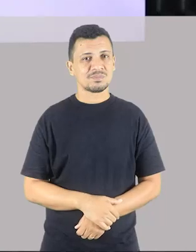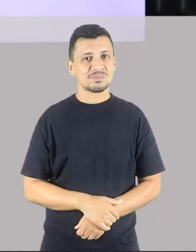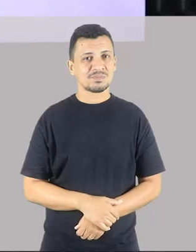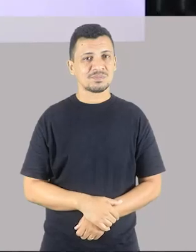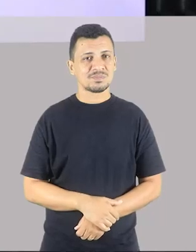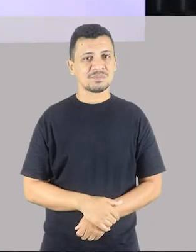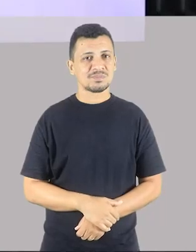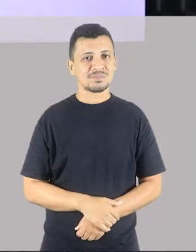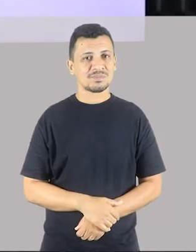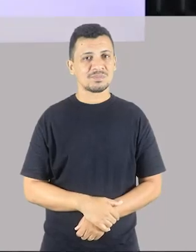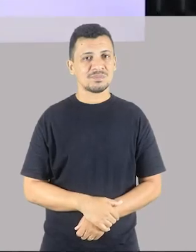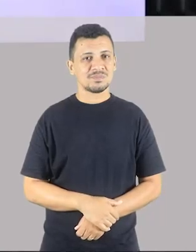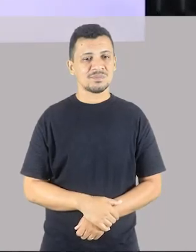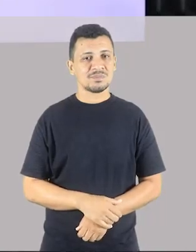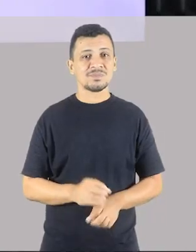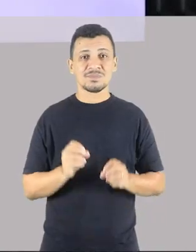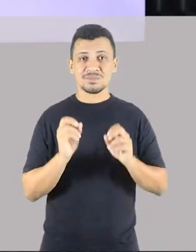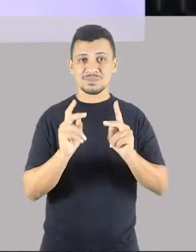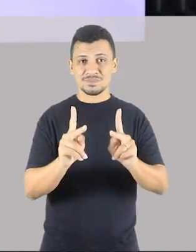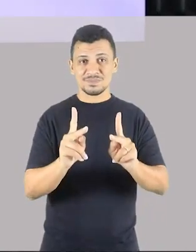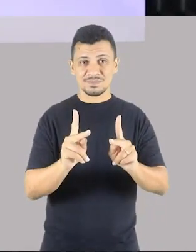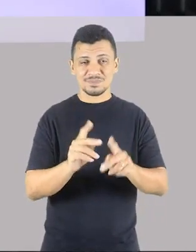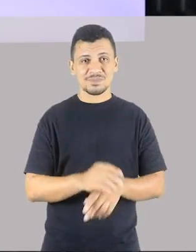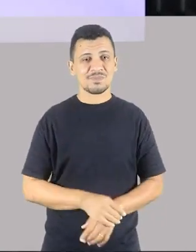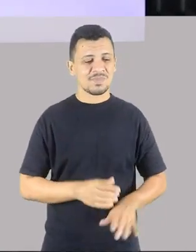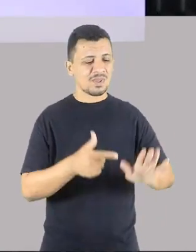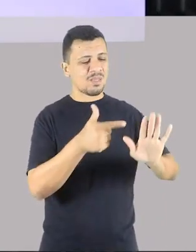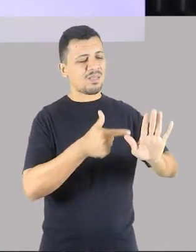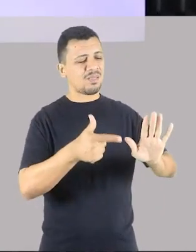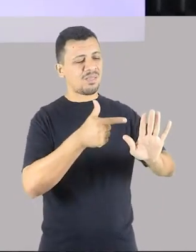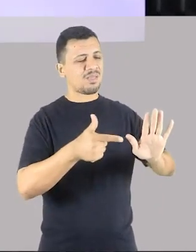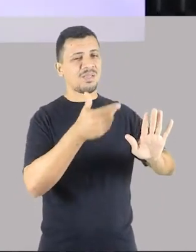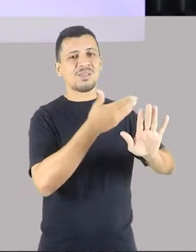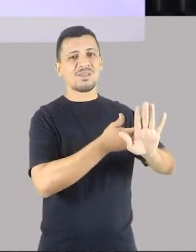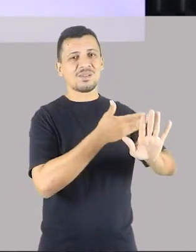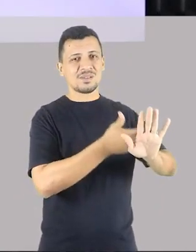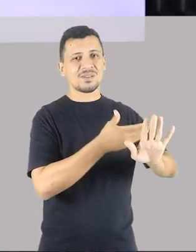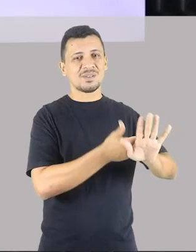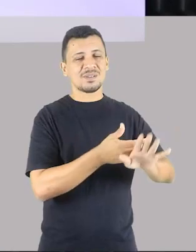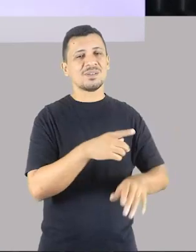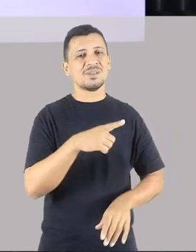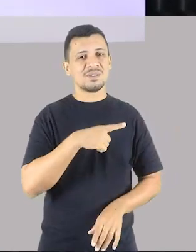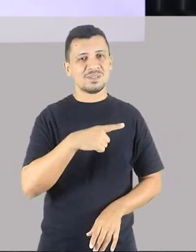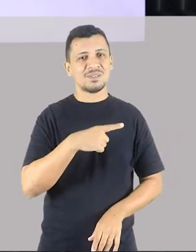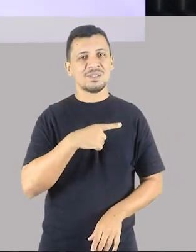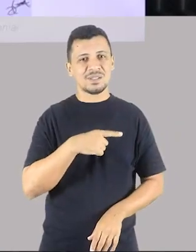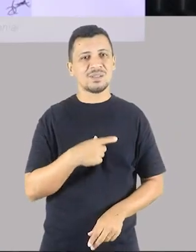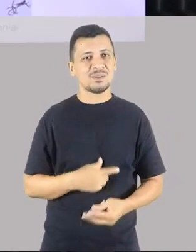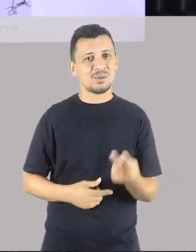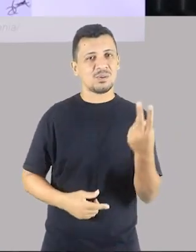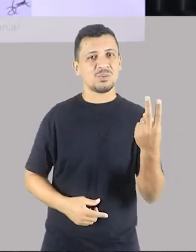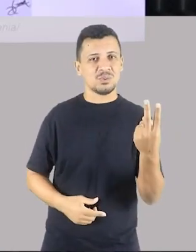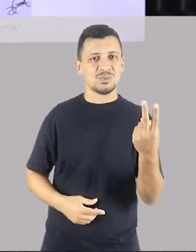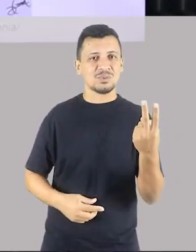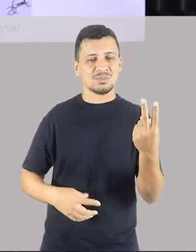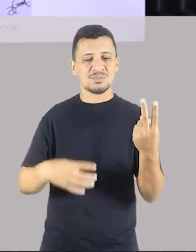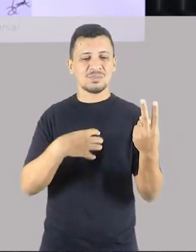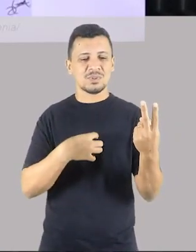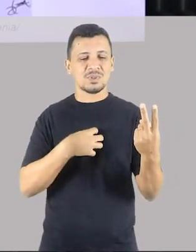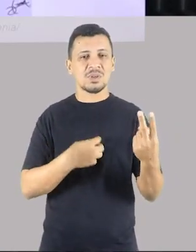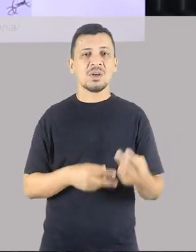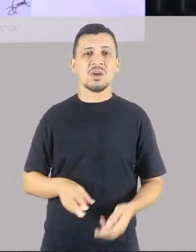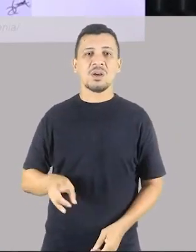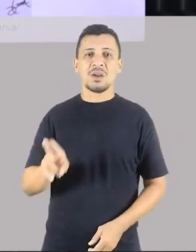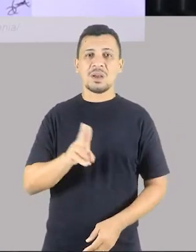entre aspas, tá bom? A ironia leva essa comicidade e é muito utilizada, por exemplo, nas